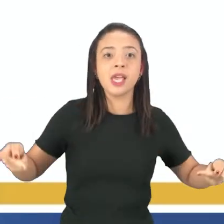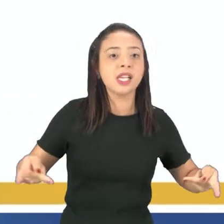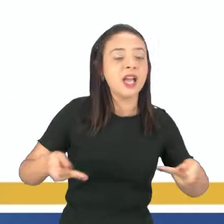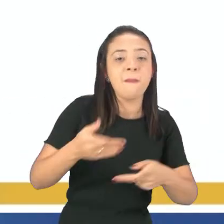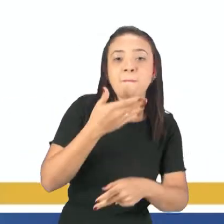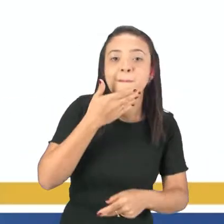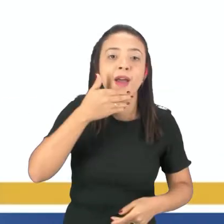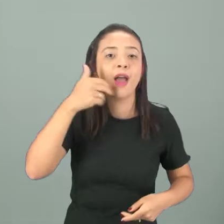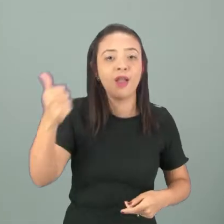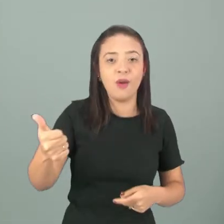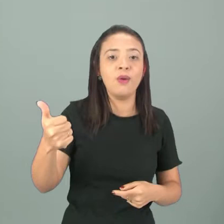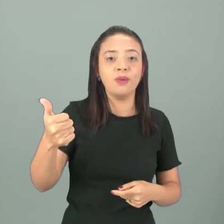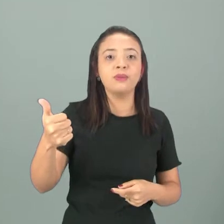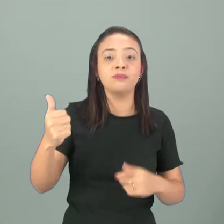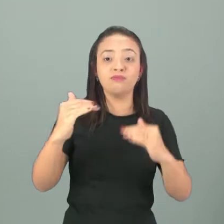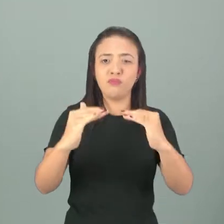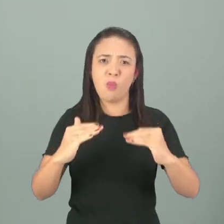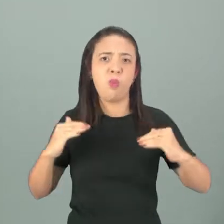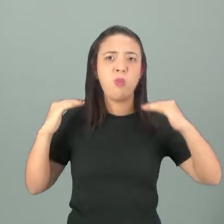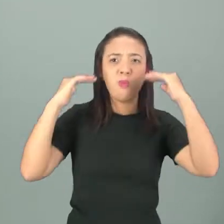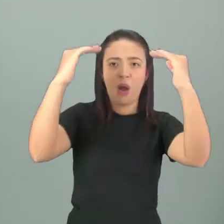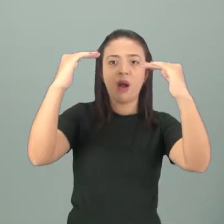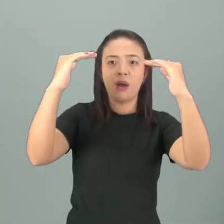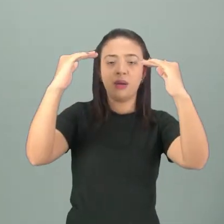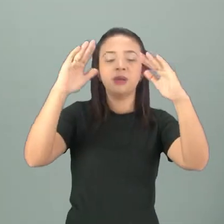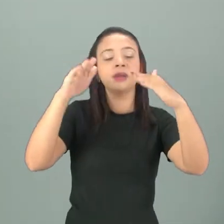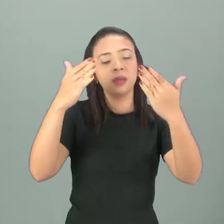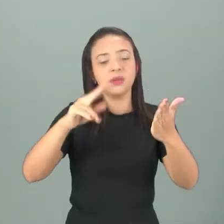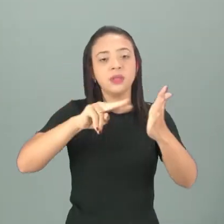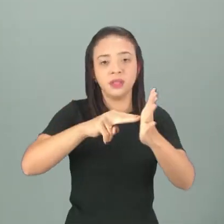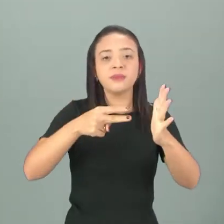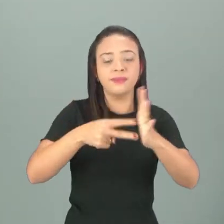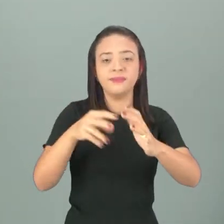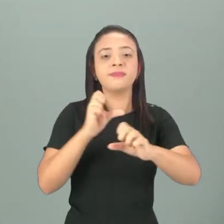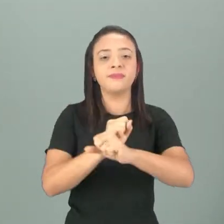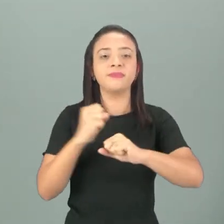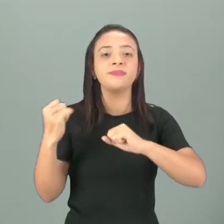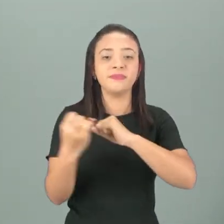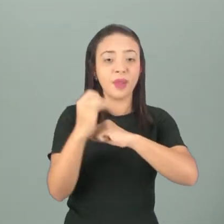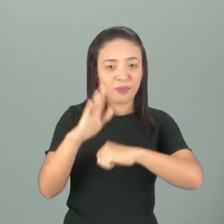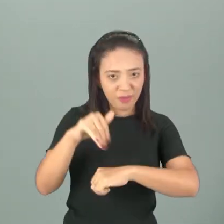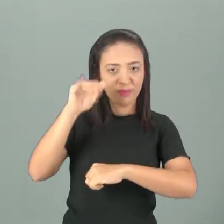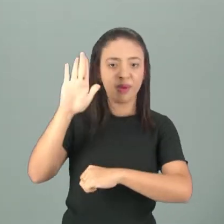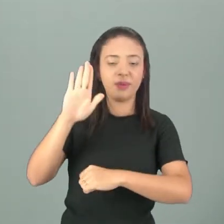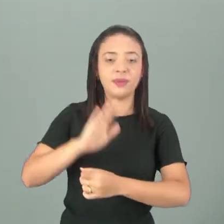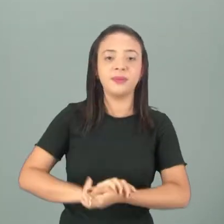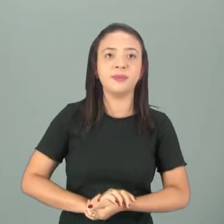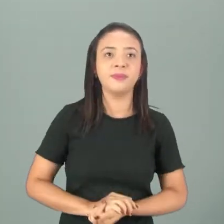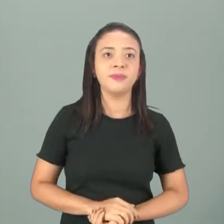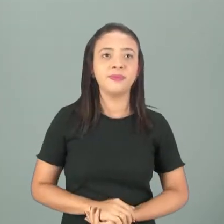sobressai de qualquer outro, é o maior de qualquer outro, isso é um grau superlativo, certo?